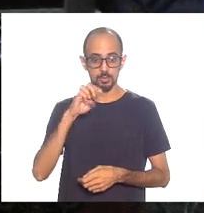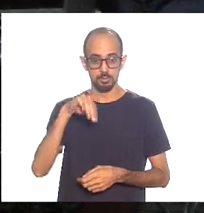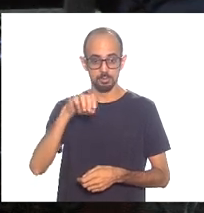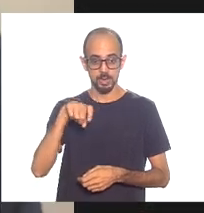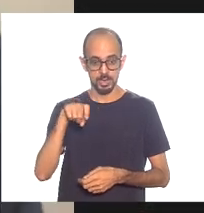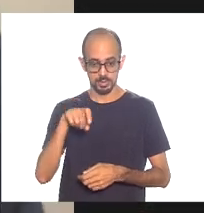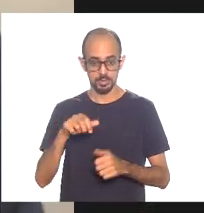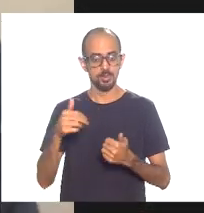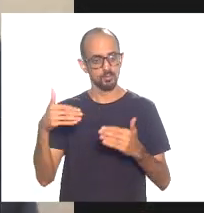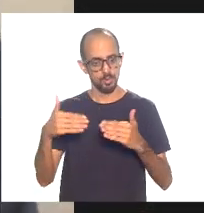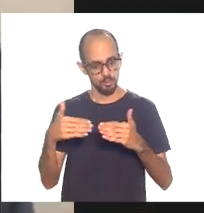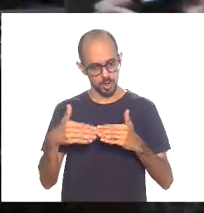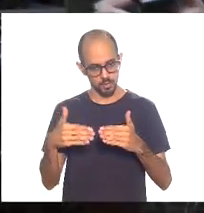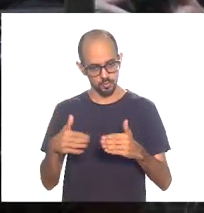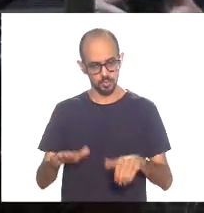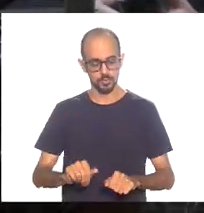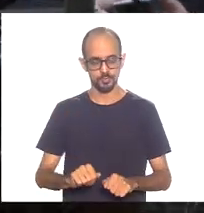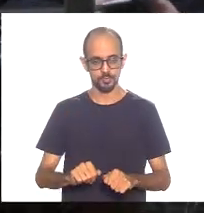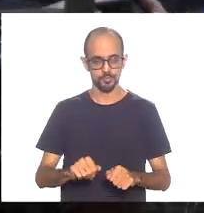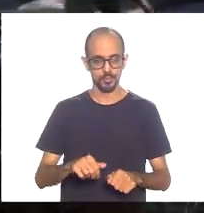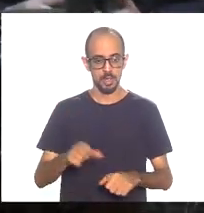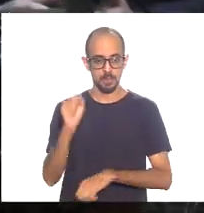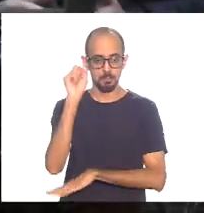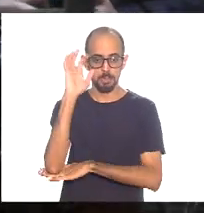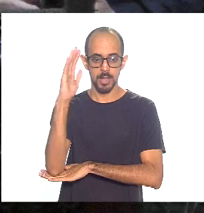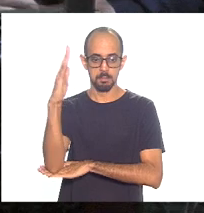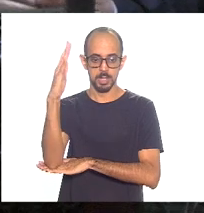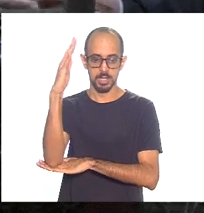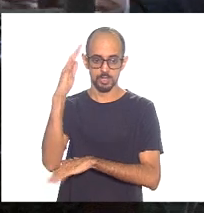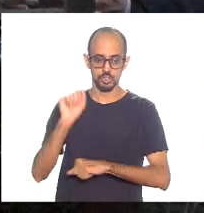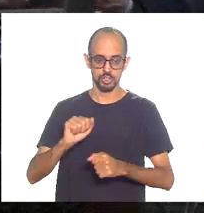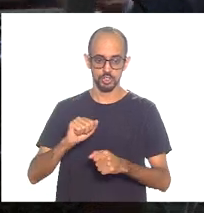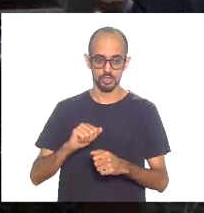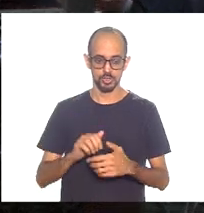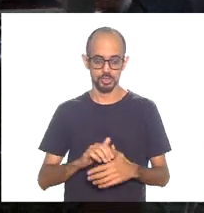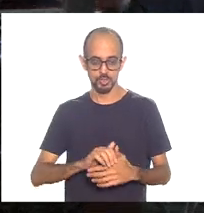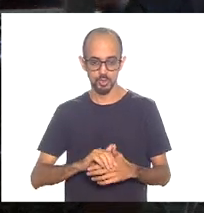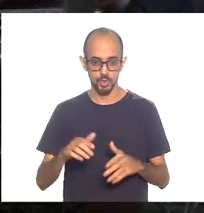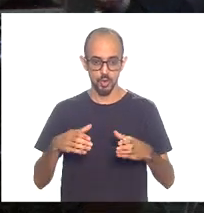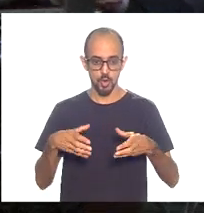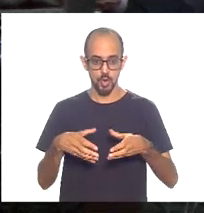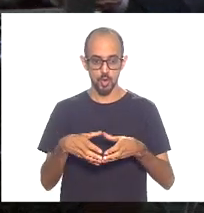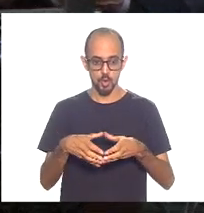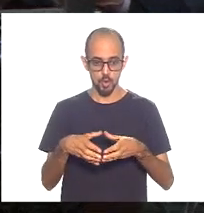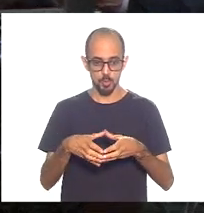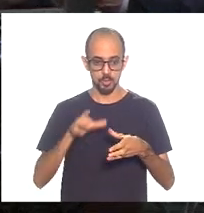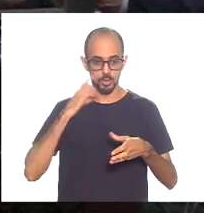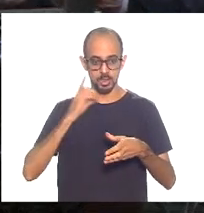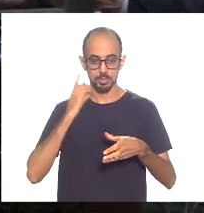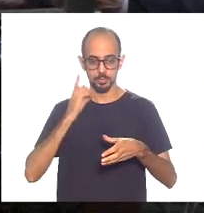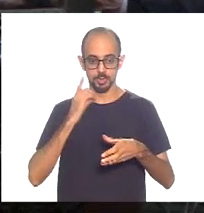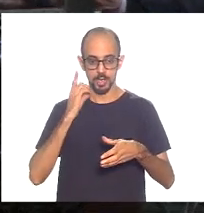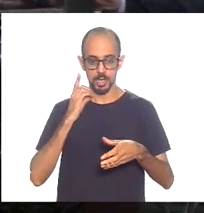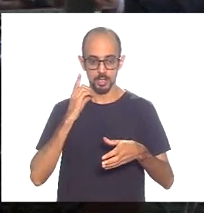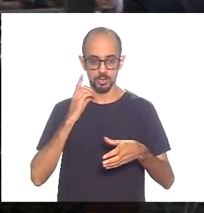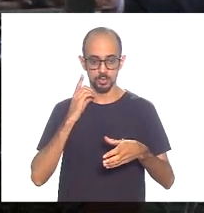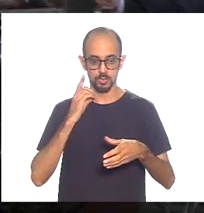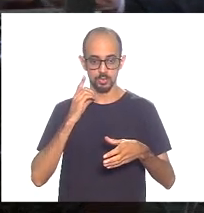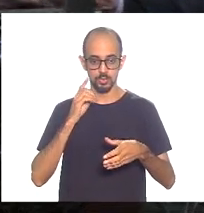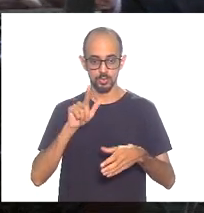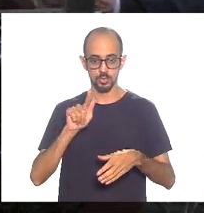Favorável, senhor presidente. Pela Comissão de Meio Ambiente, no grupo, o deputado Gustavo